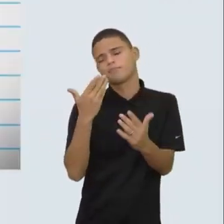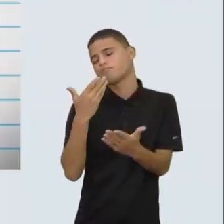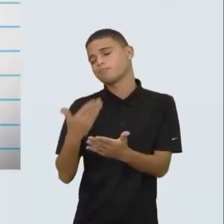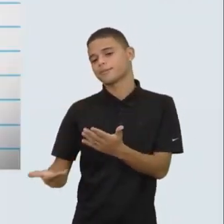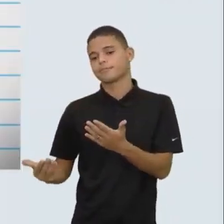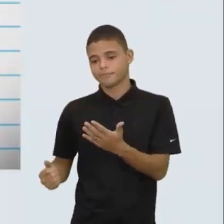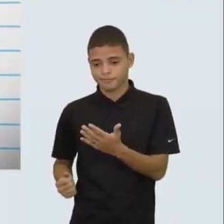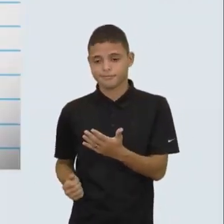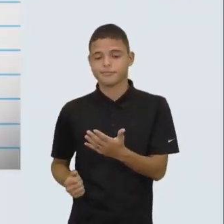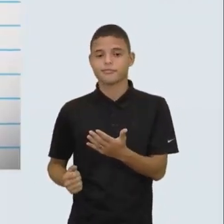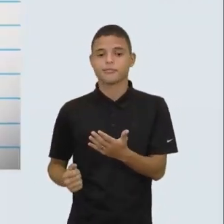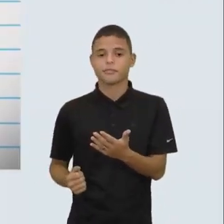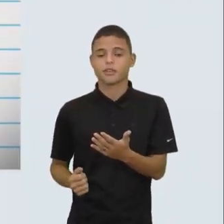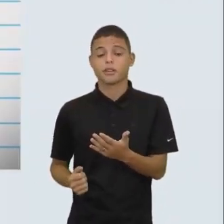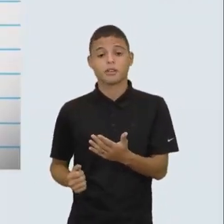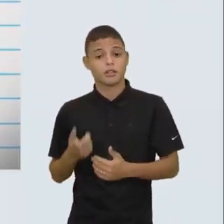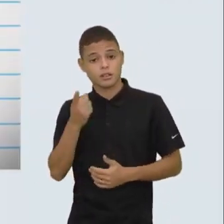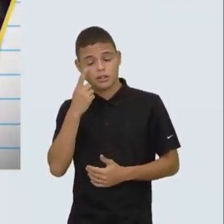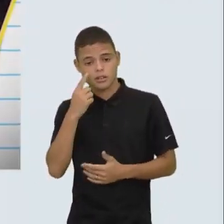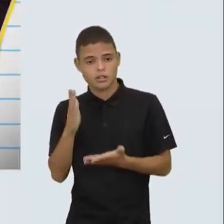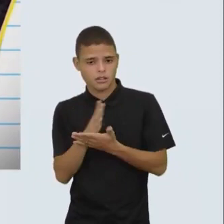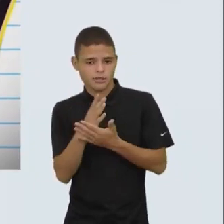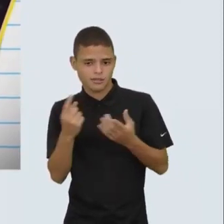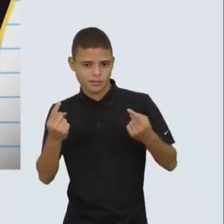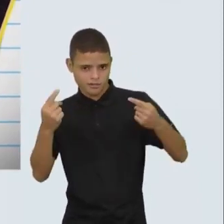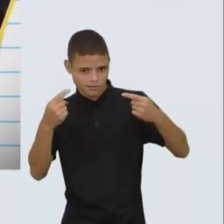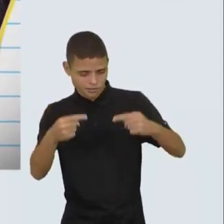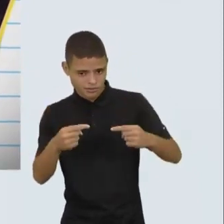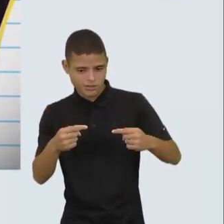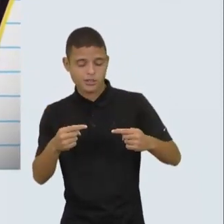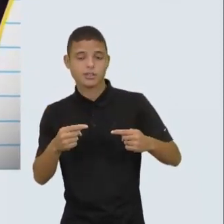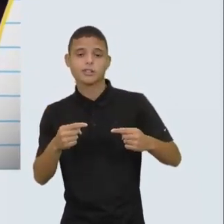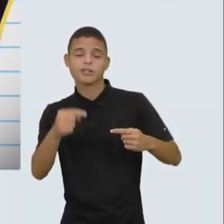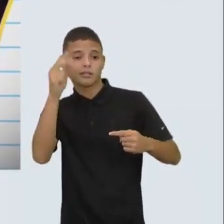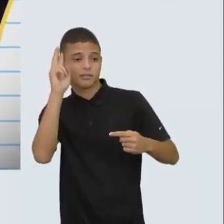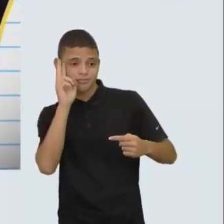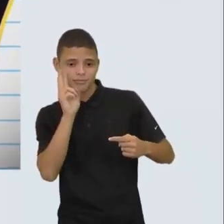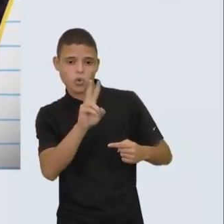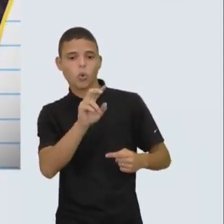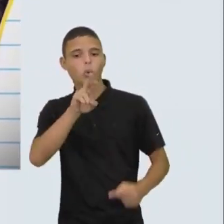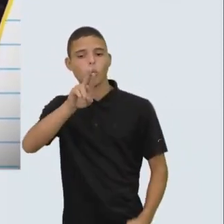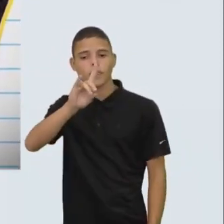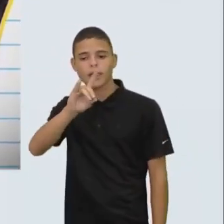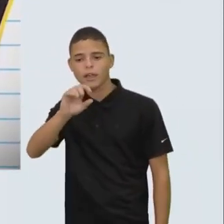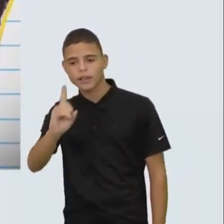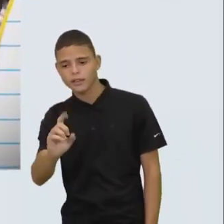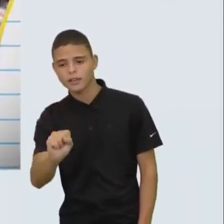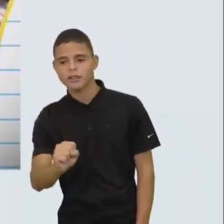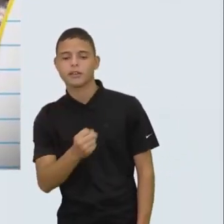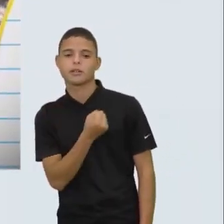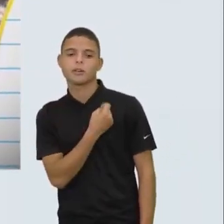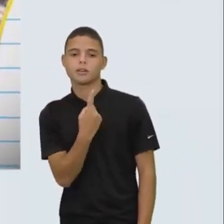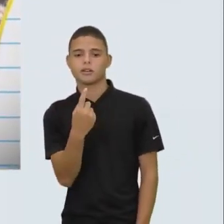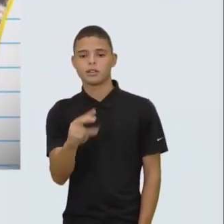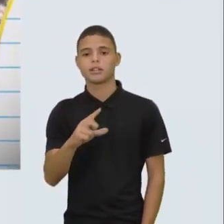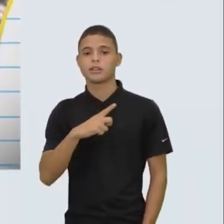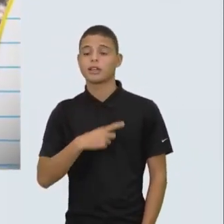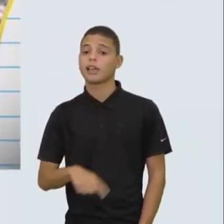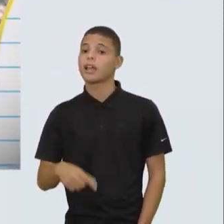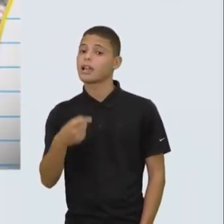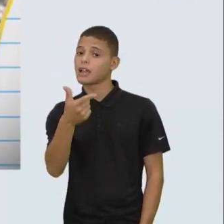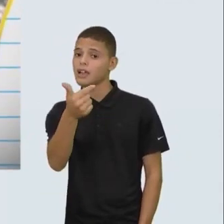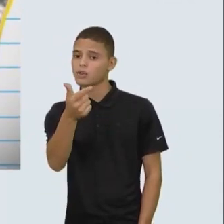Para que esse e os demais desafios associados à vida terrestre sejam vencidos, o ODS 15 estabelece 12 metas, entre as